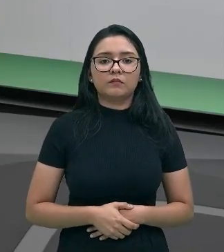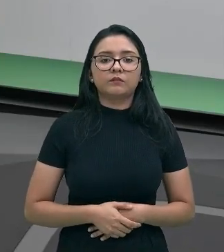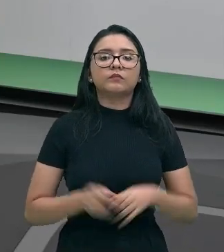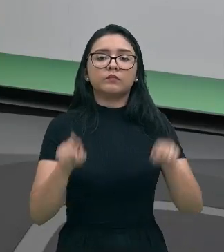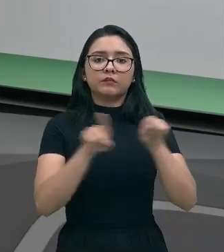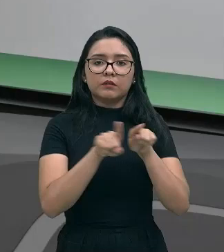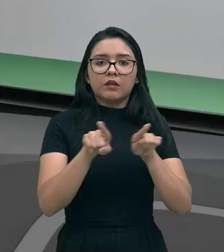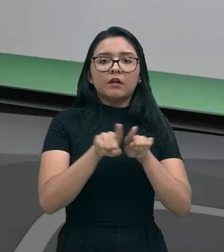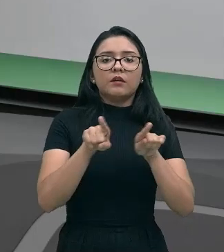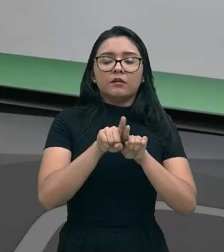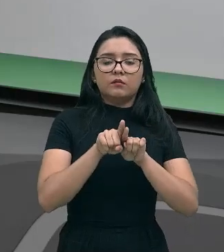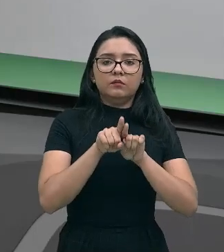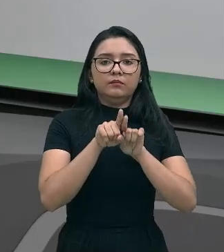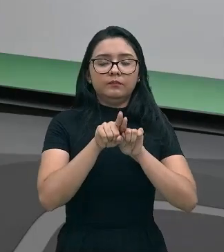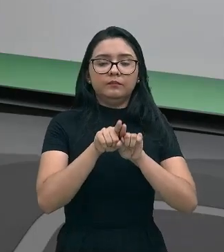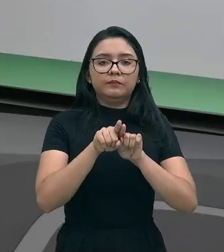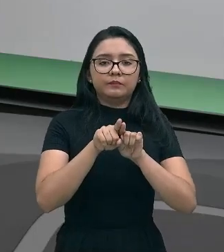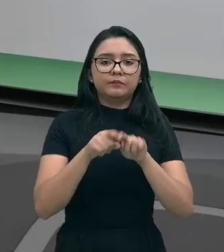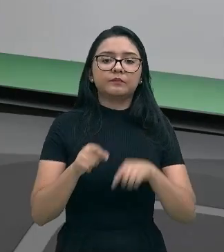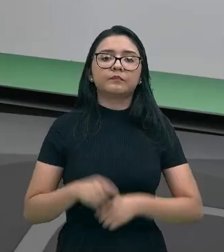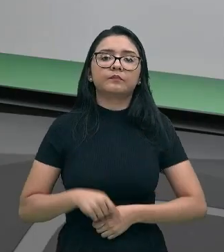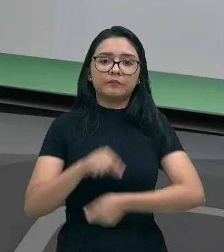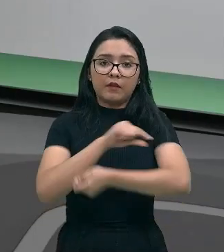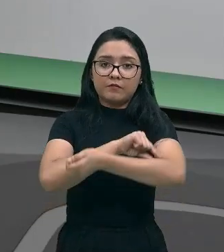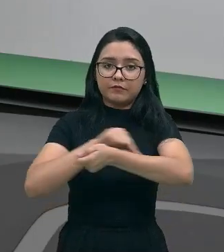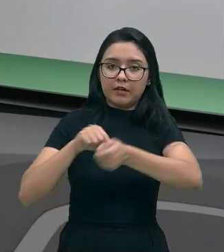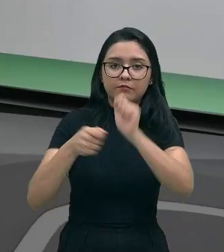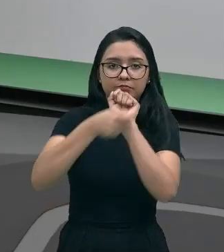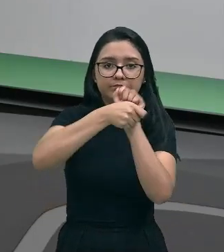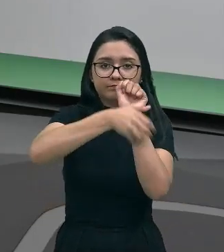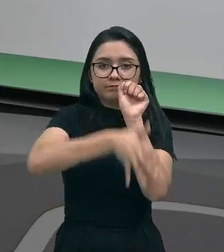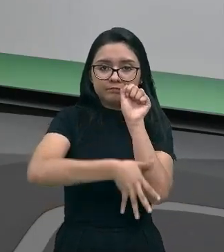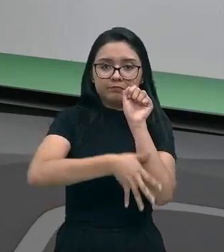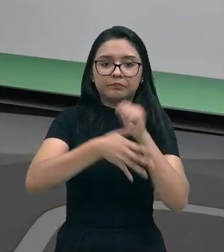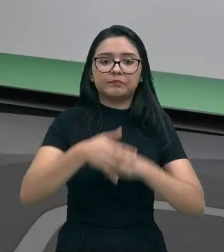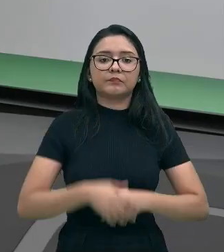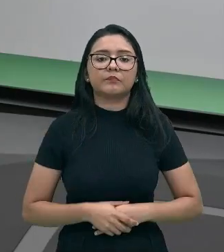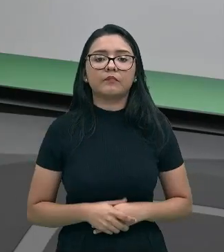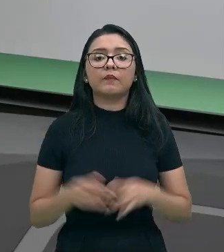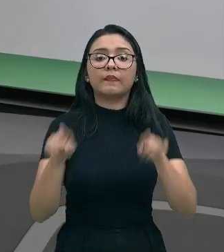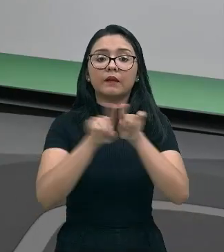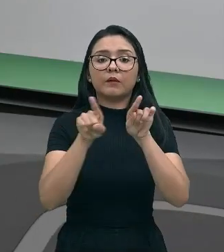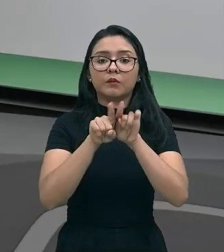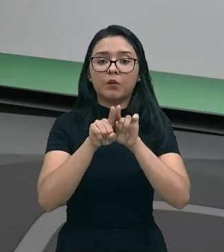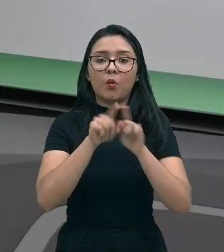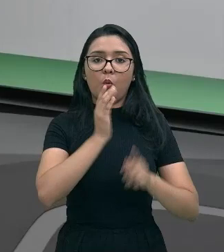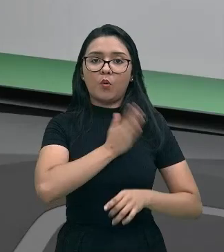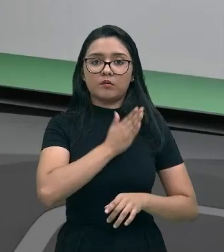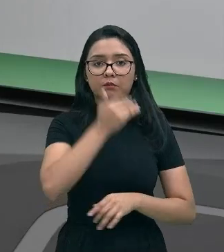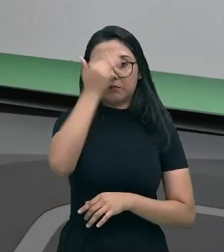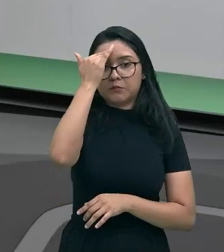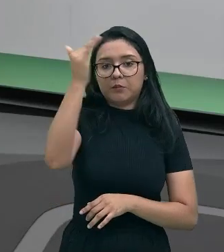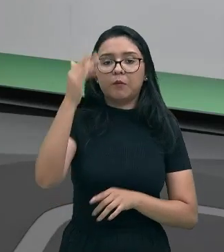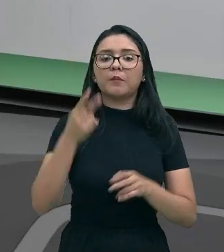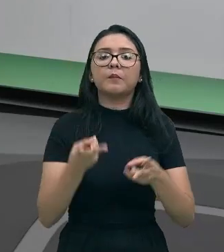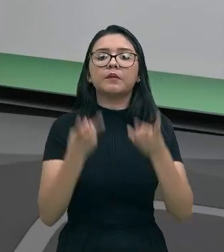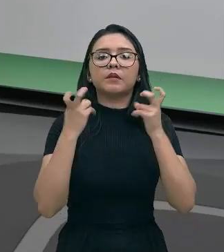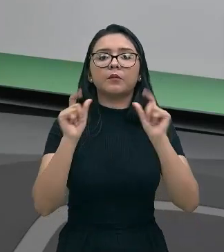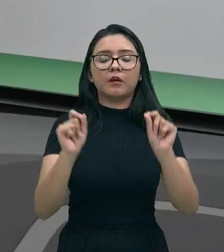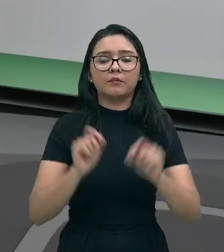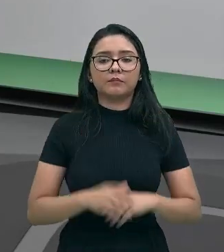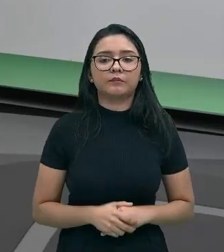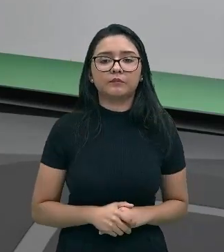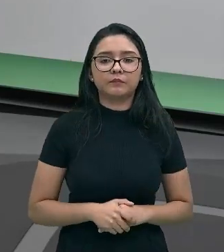vasos sanguíneos, né? Como eu mostrei para vocês ainda há pouco. E aí o coração, mais especificamente, a gente observa aqui